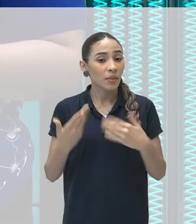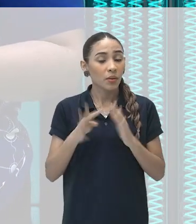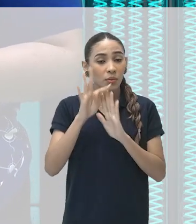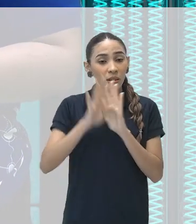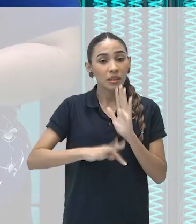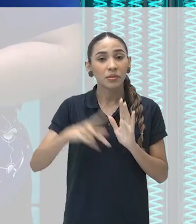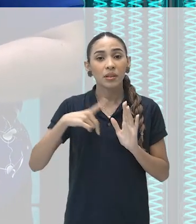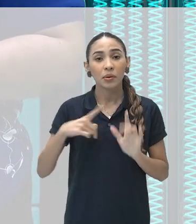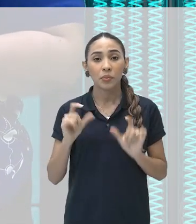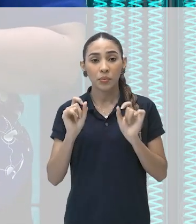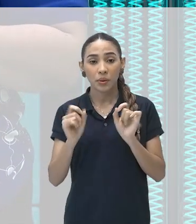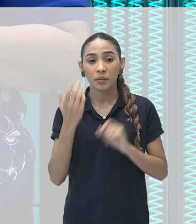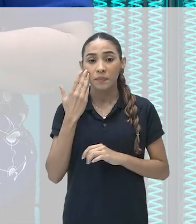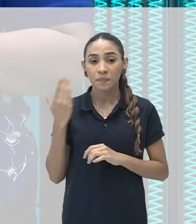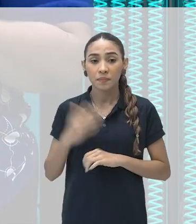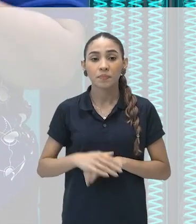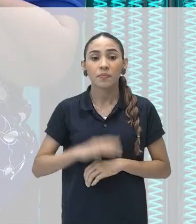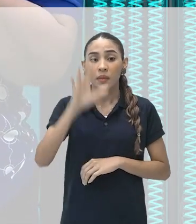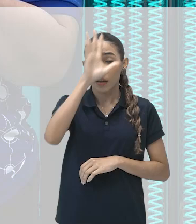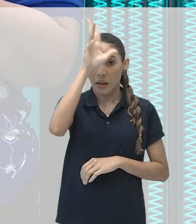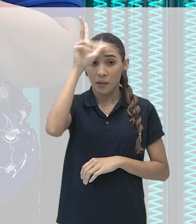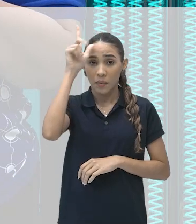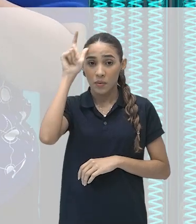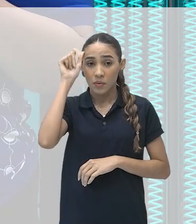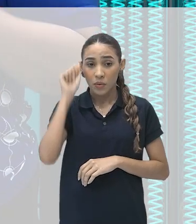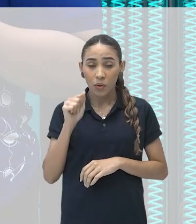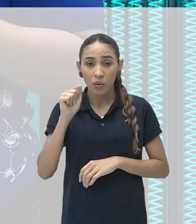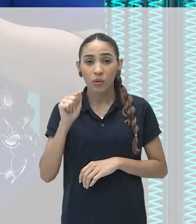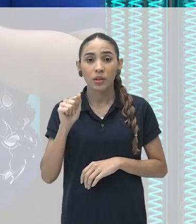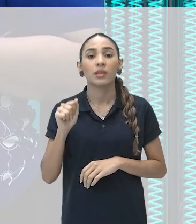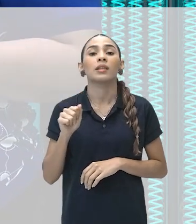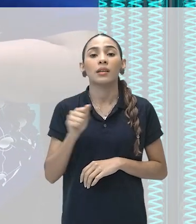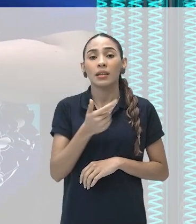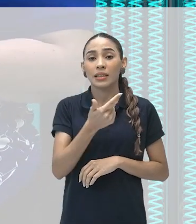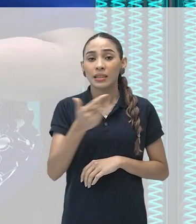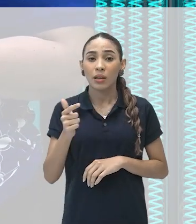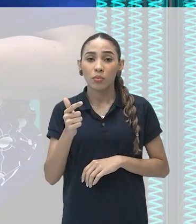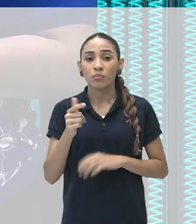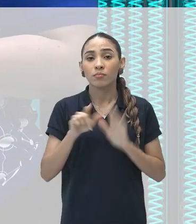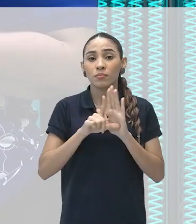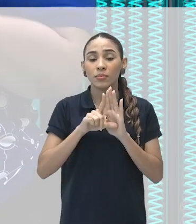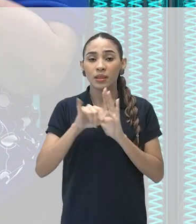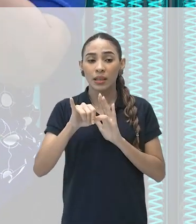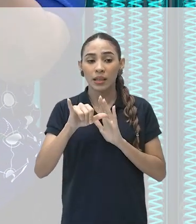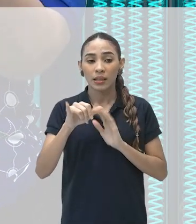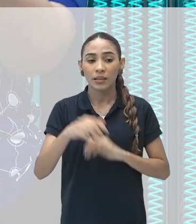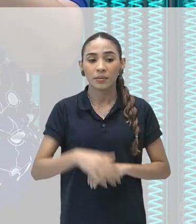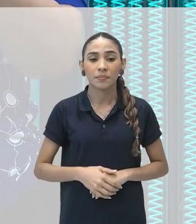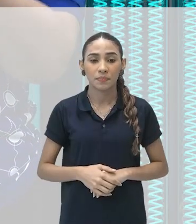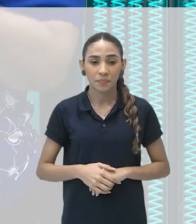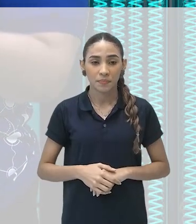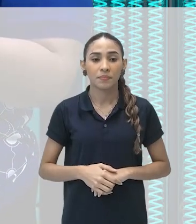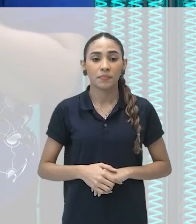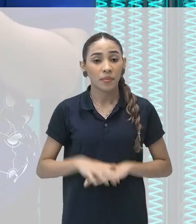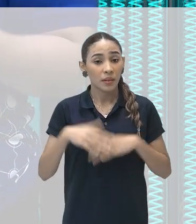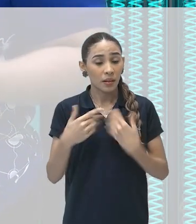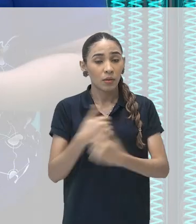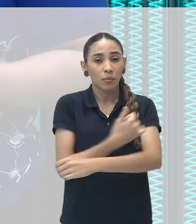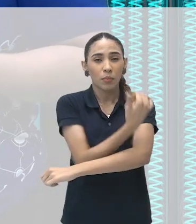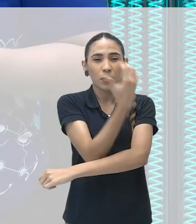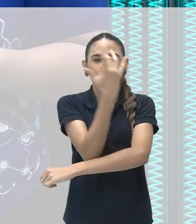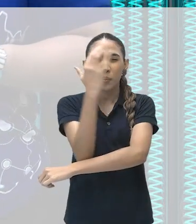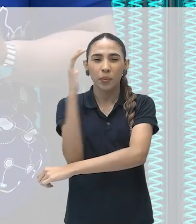texto temos o seguinte: a Amazônia é terra sem lei. E aí temos aqui essa imagem aí, né, de uma floresta